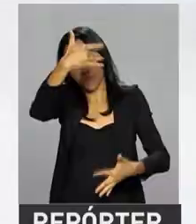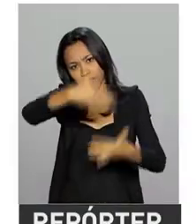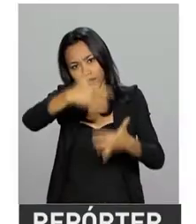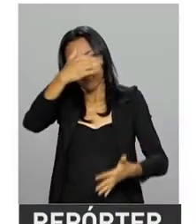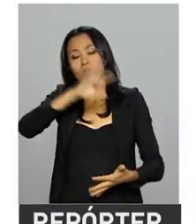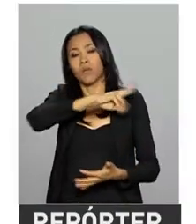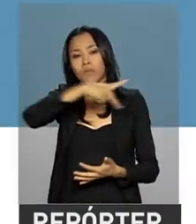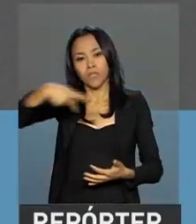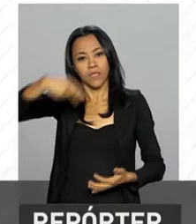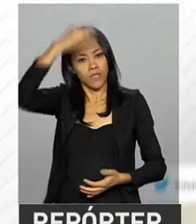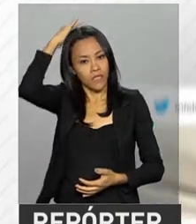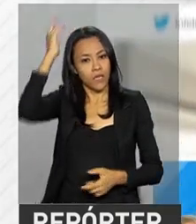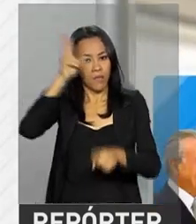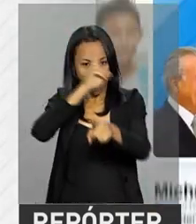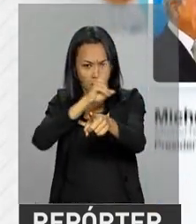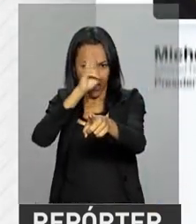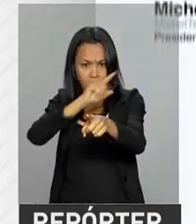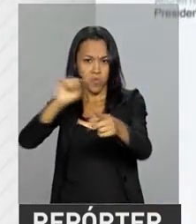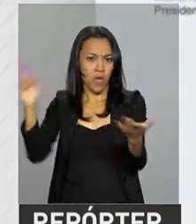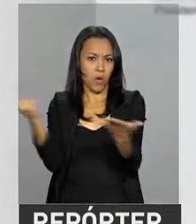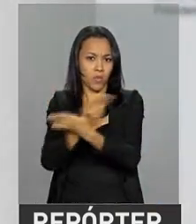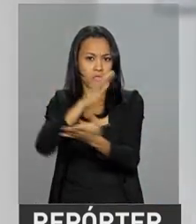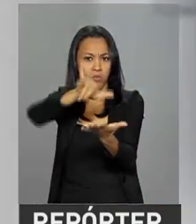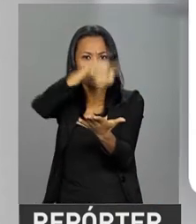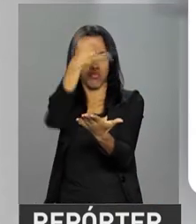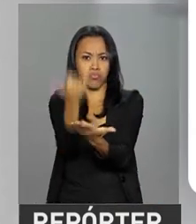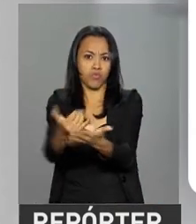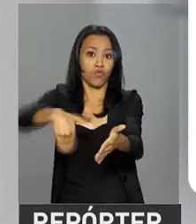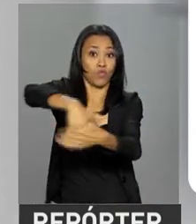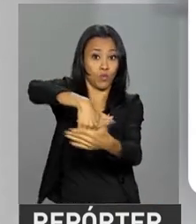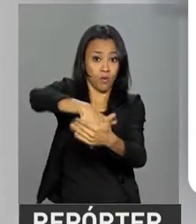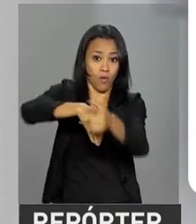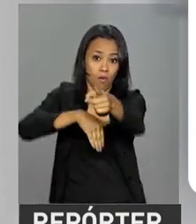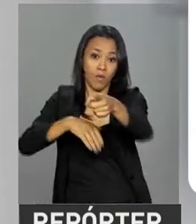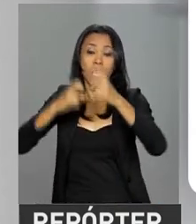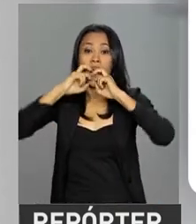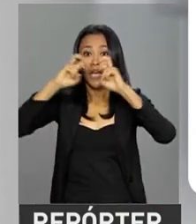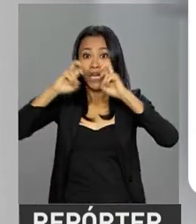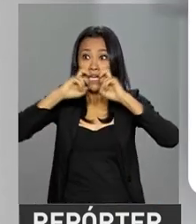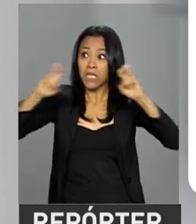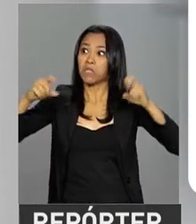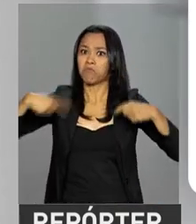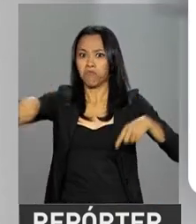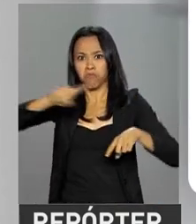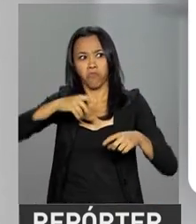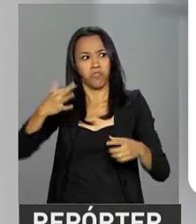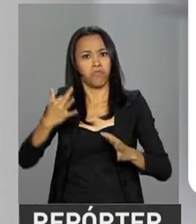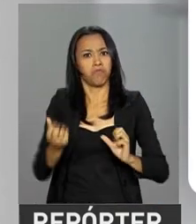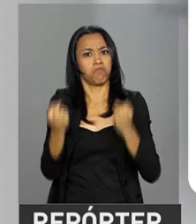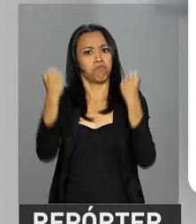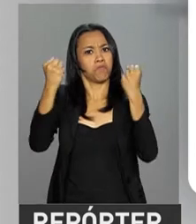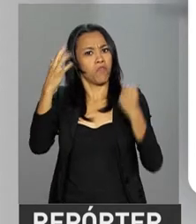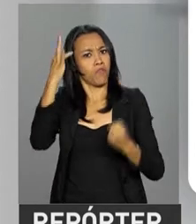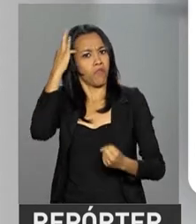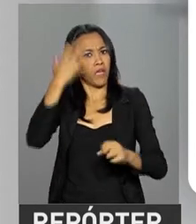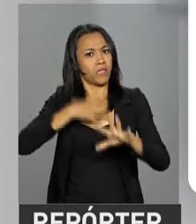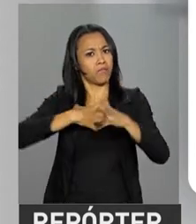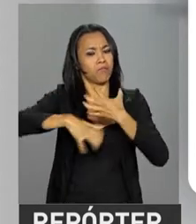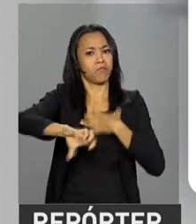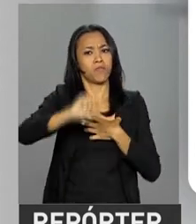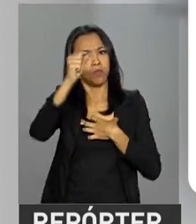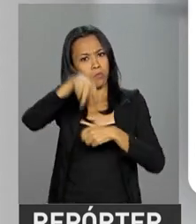michel temer lembrou do acidente ele disse que o grito da torcida se transformou num brado de fé e solidariedade de todo o